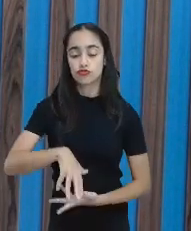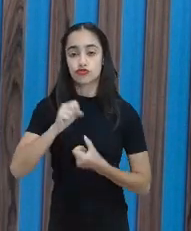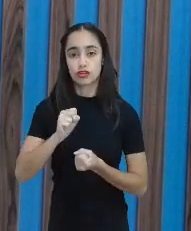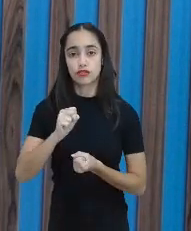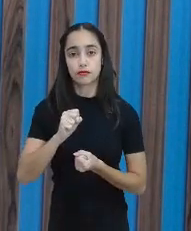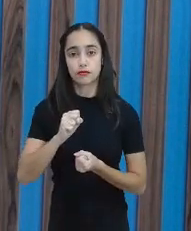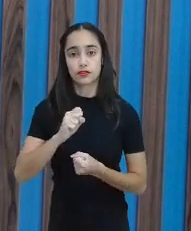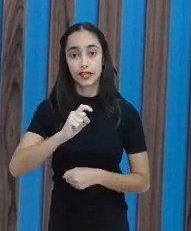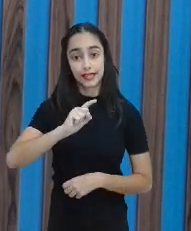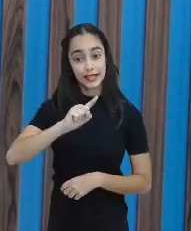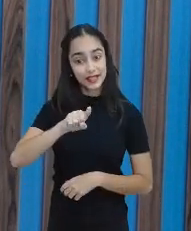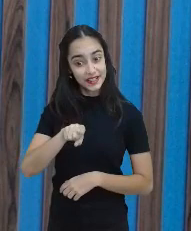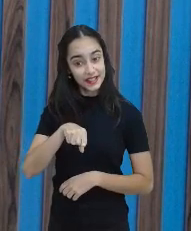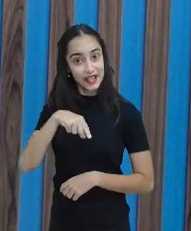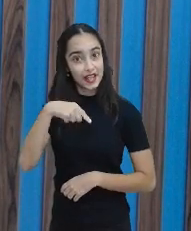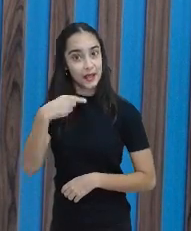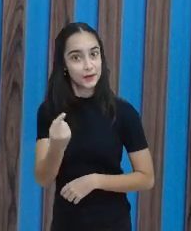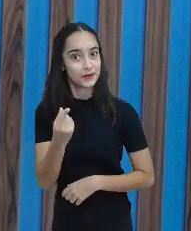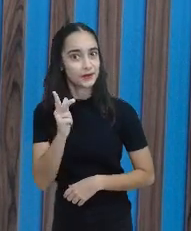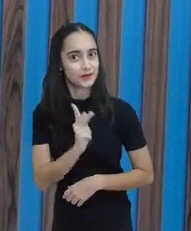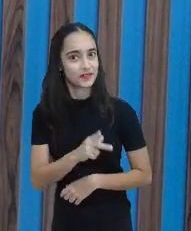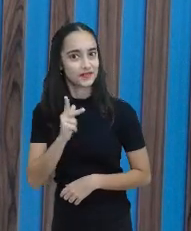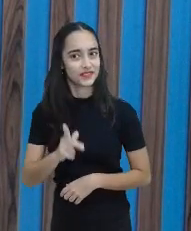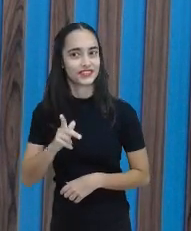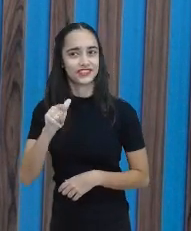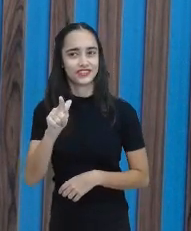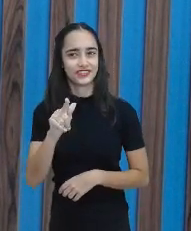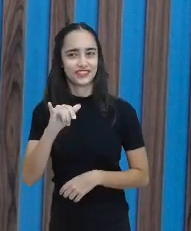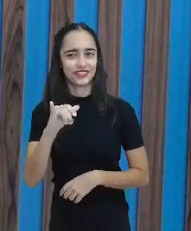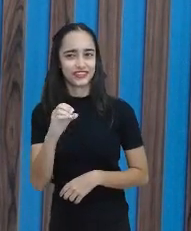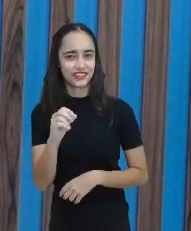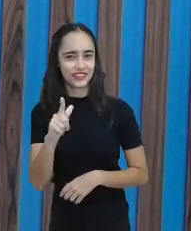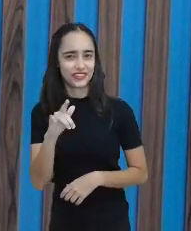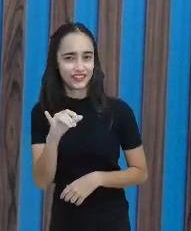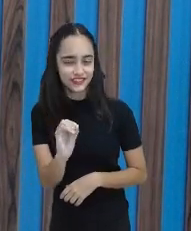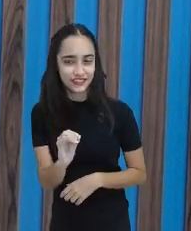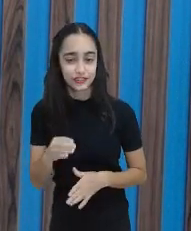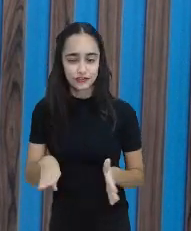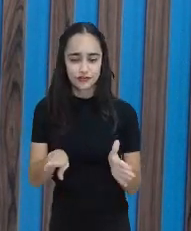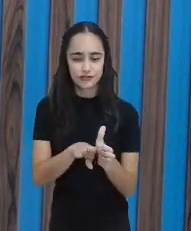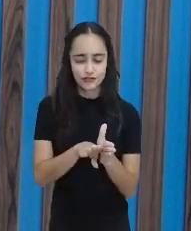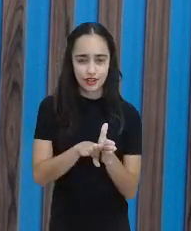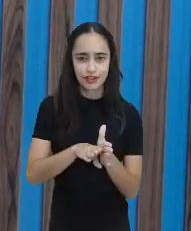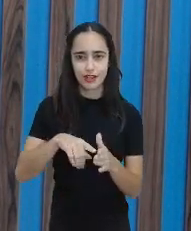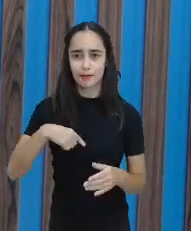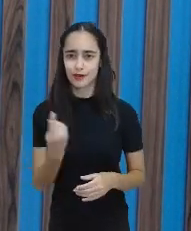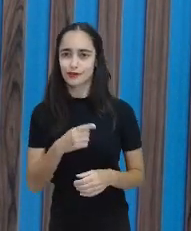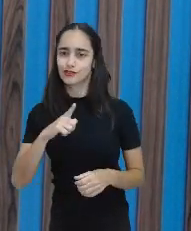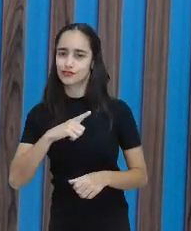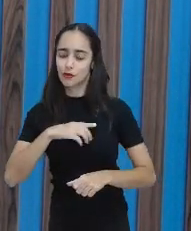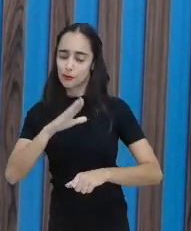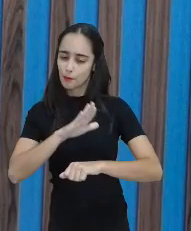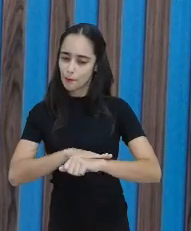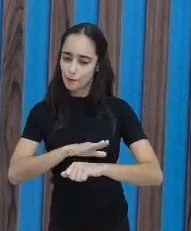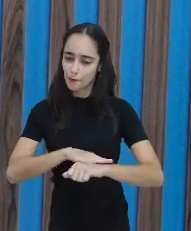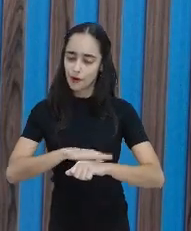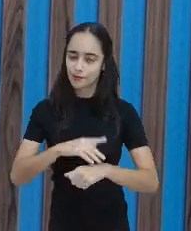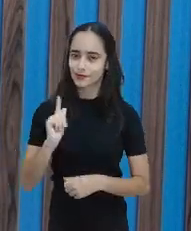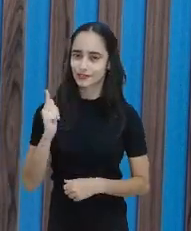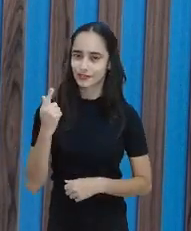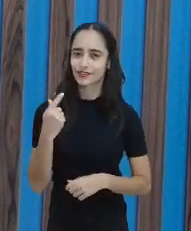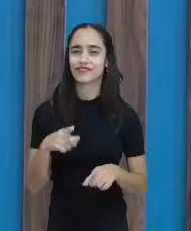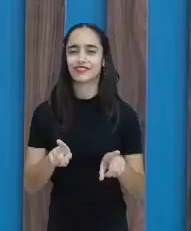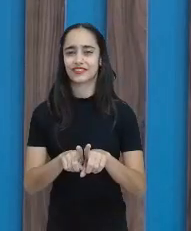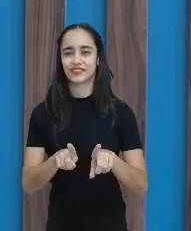já o professor Giorgio chega por aqui para que a gente possa ter o nosso momento da geografia, da nossa querida